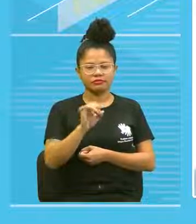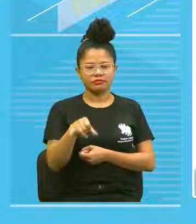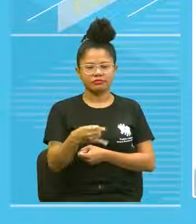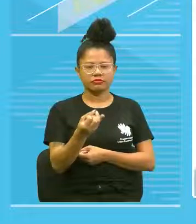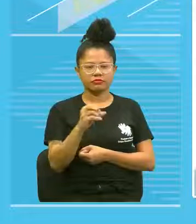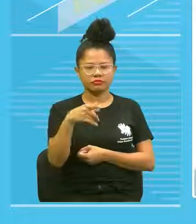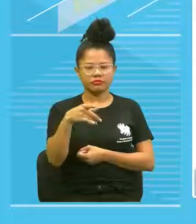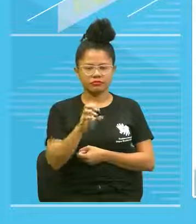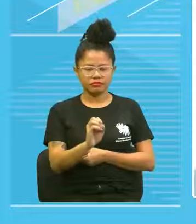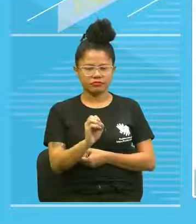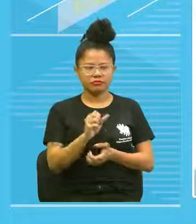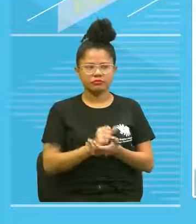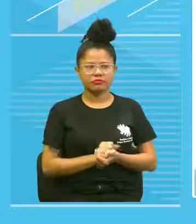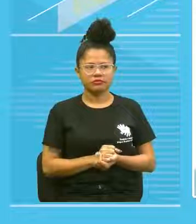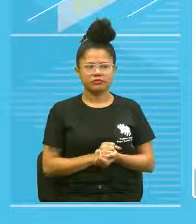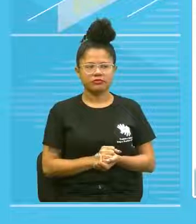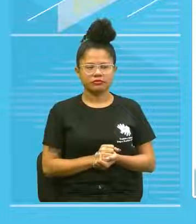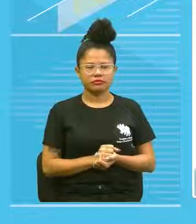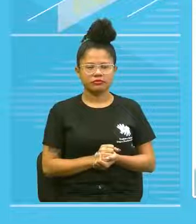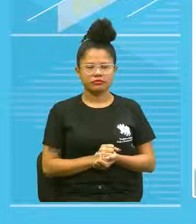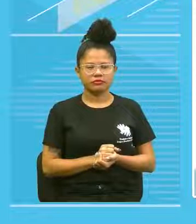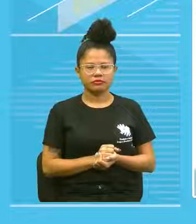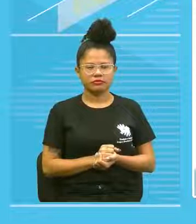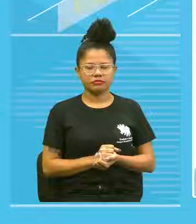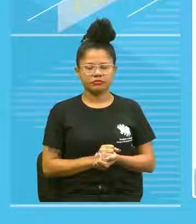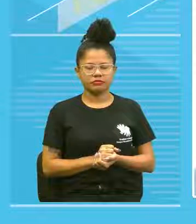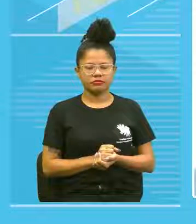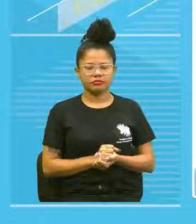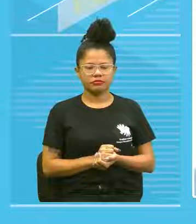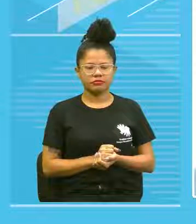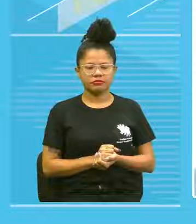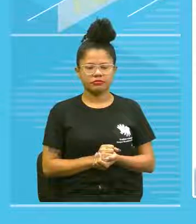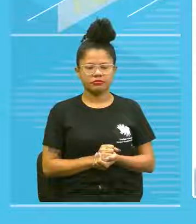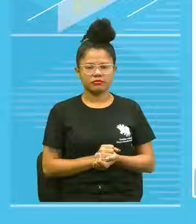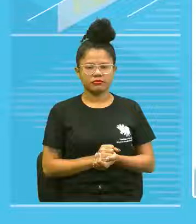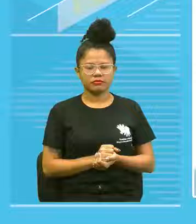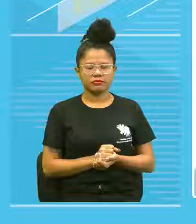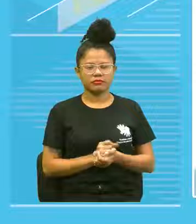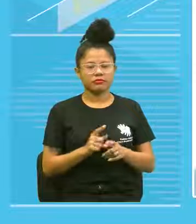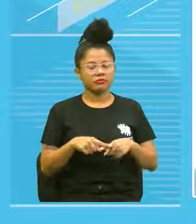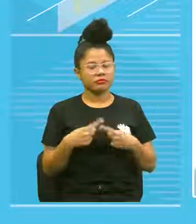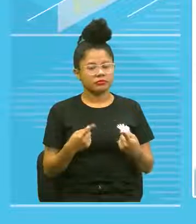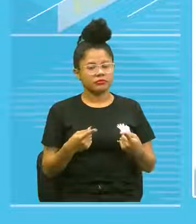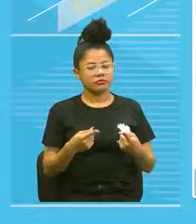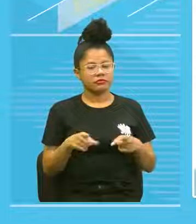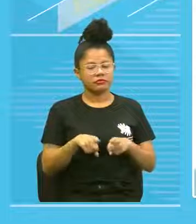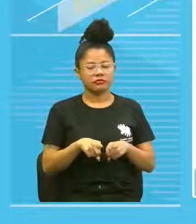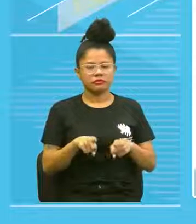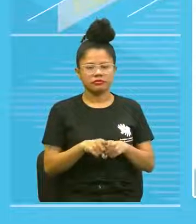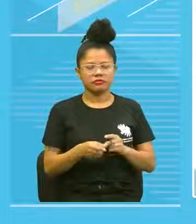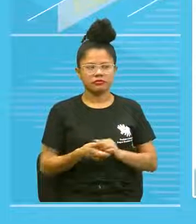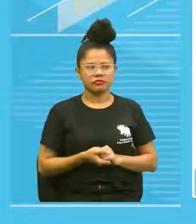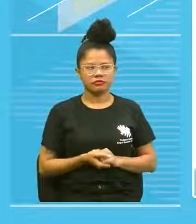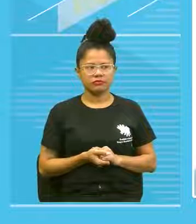uva só tem um é mas também